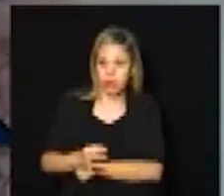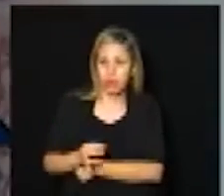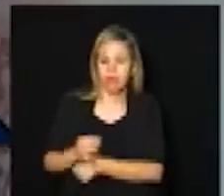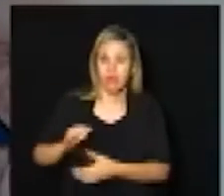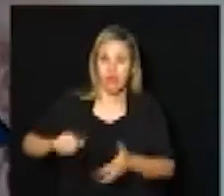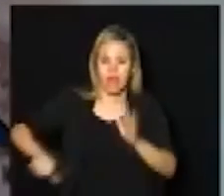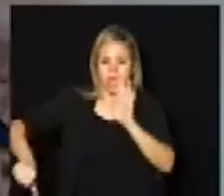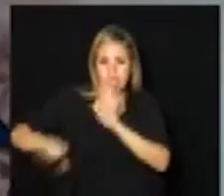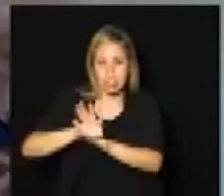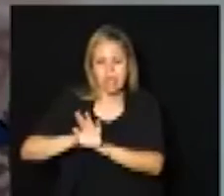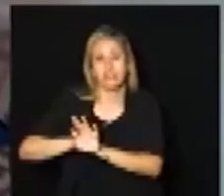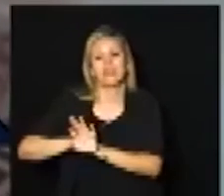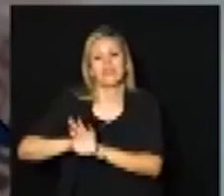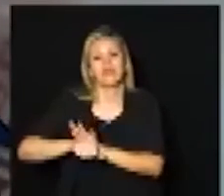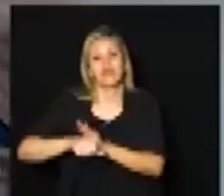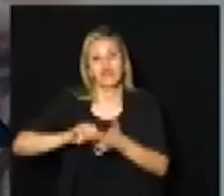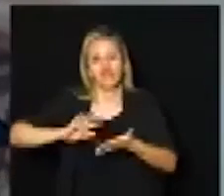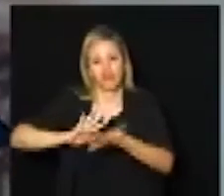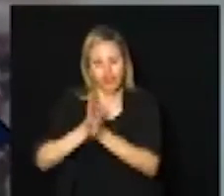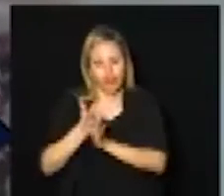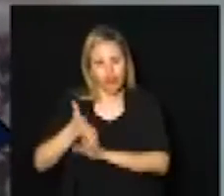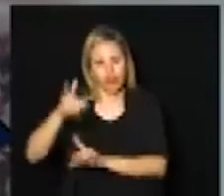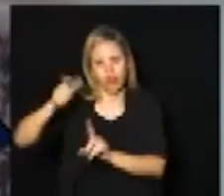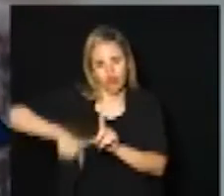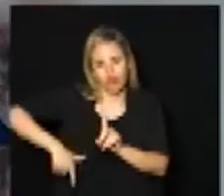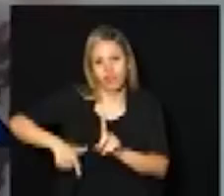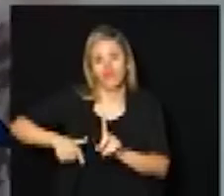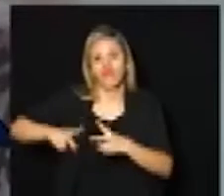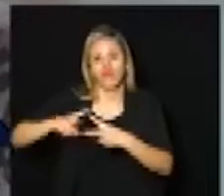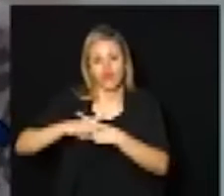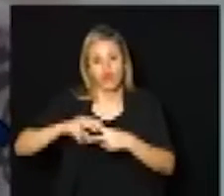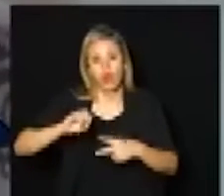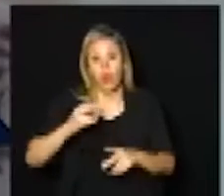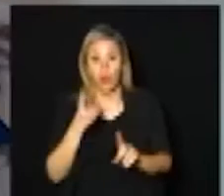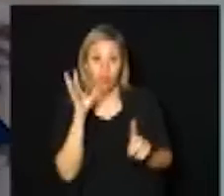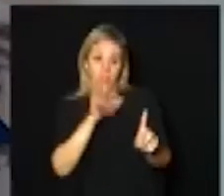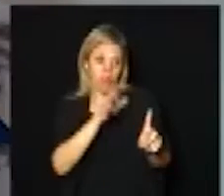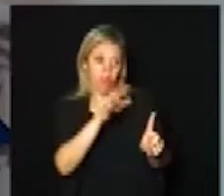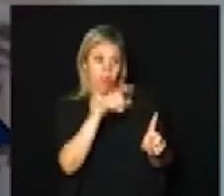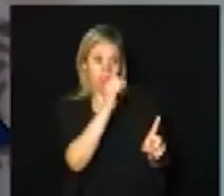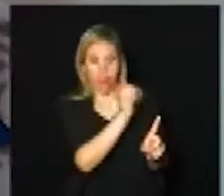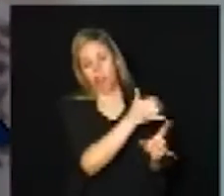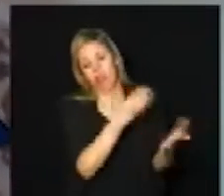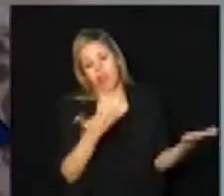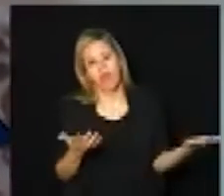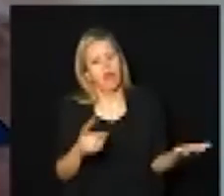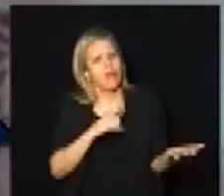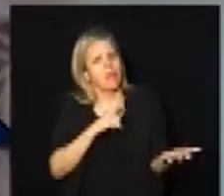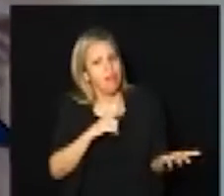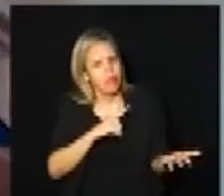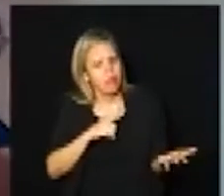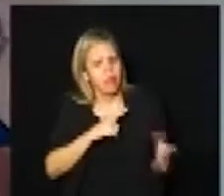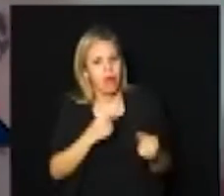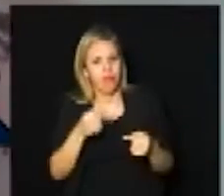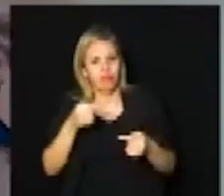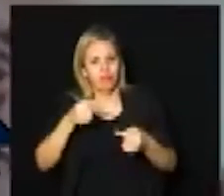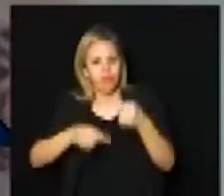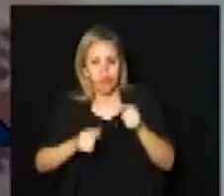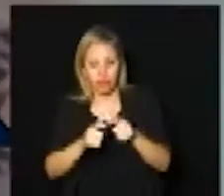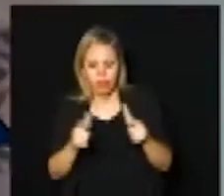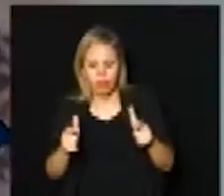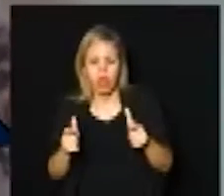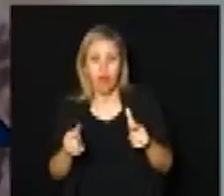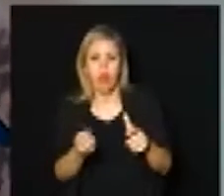de lesão corporal e 33% nos crimes de ameaça. Então, a gente está vendo aí que existe um descompasso